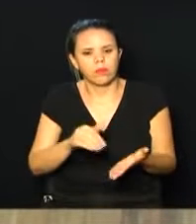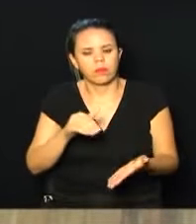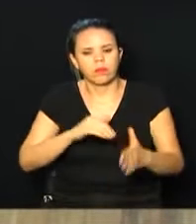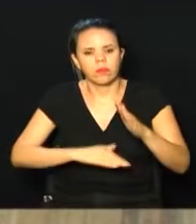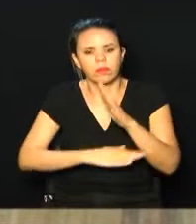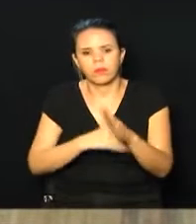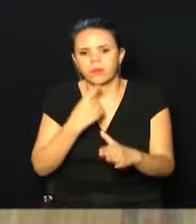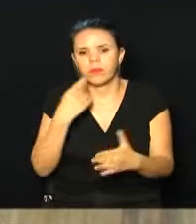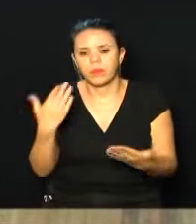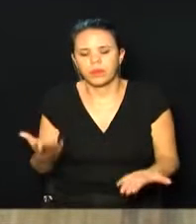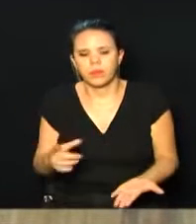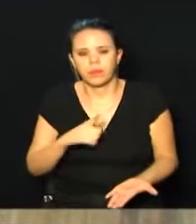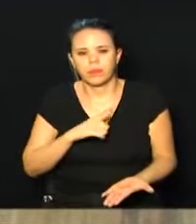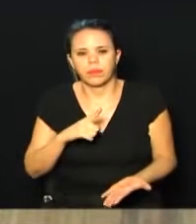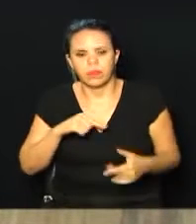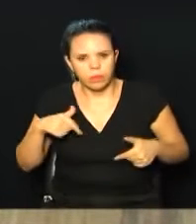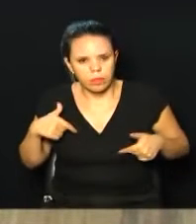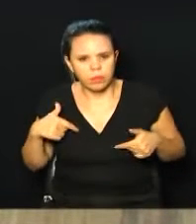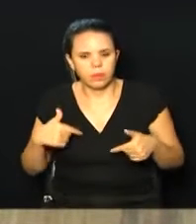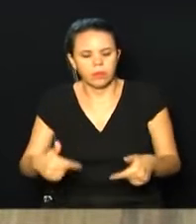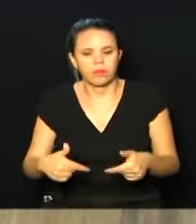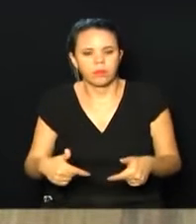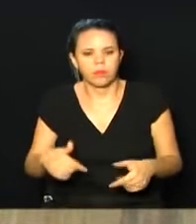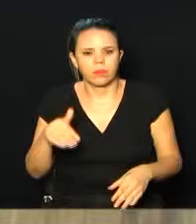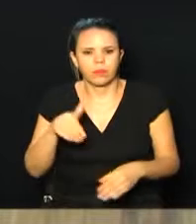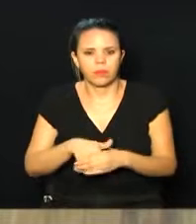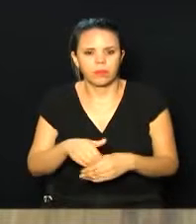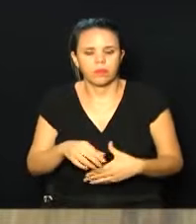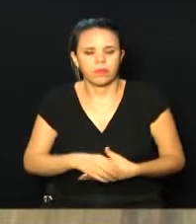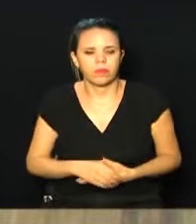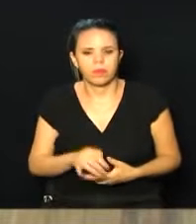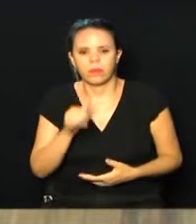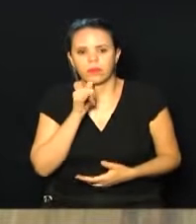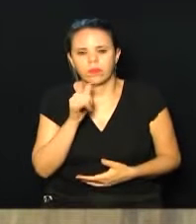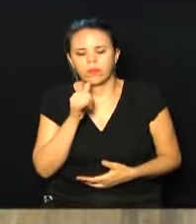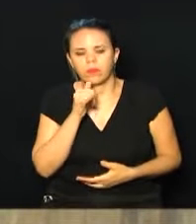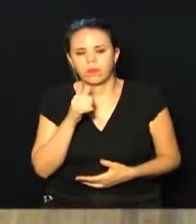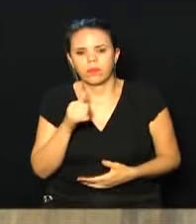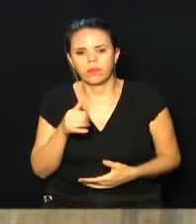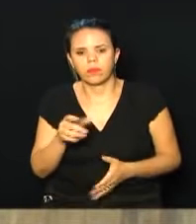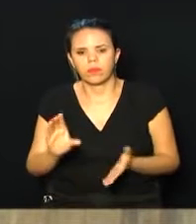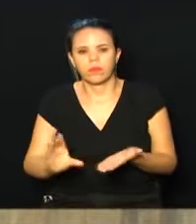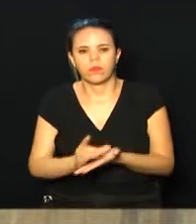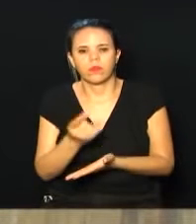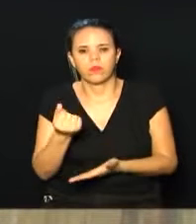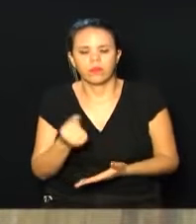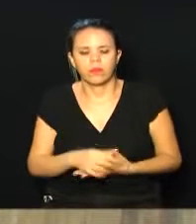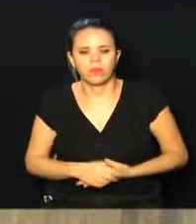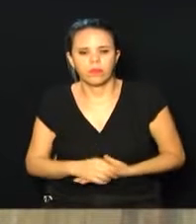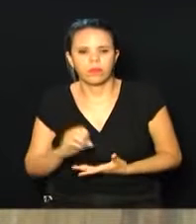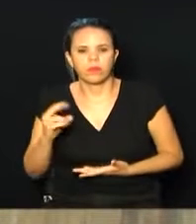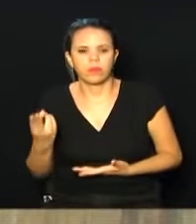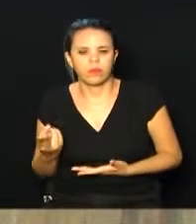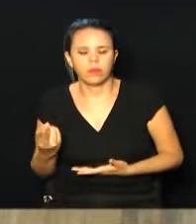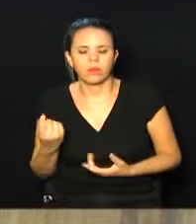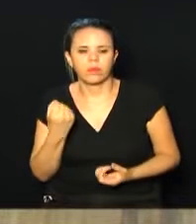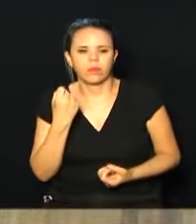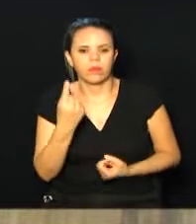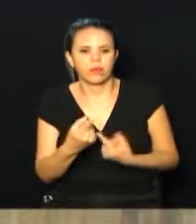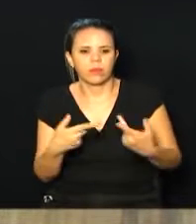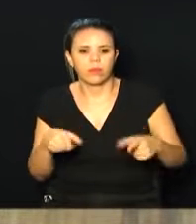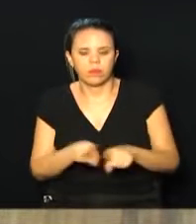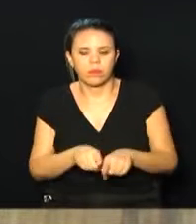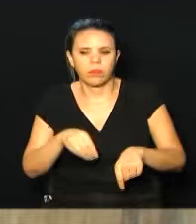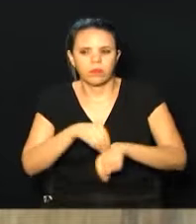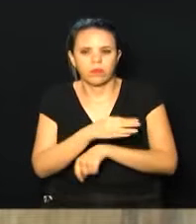de Campinas vai ter que atuar na votação, por exemplo, de uma linha de crédito ou até de alguma coisa que